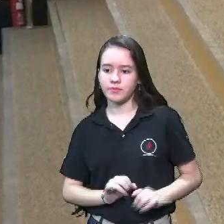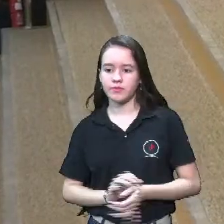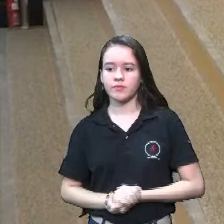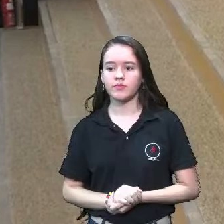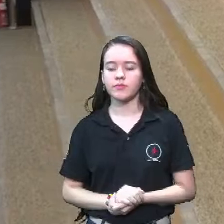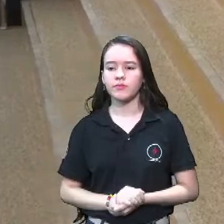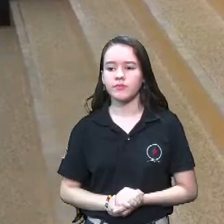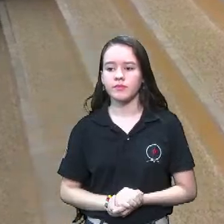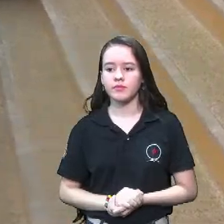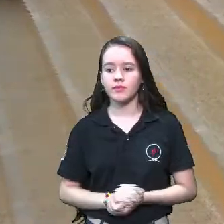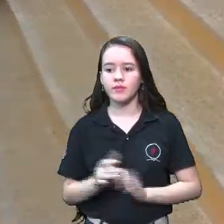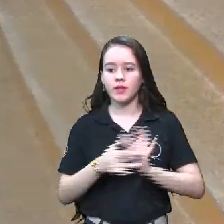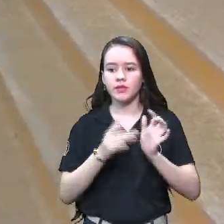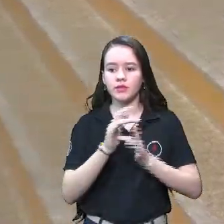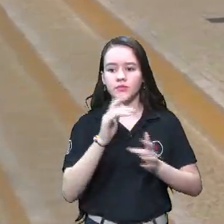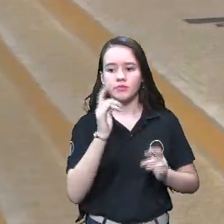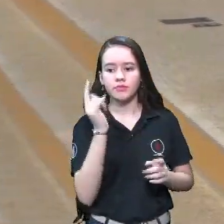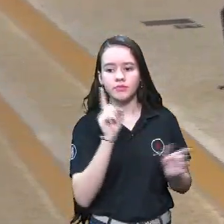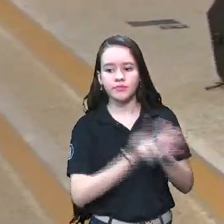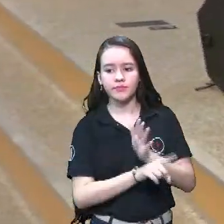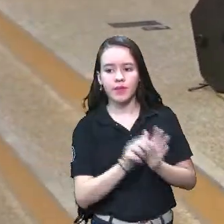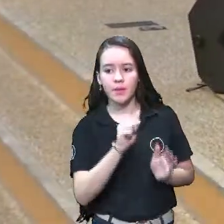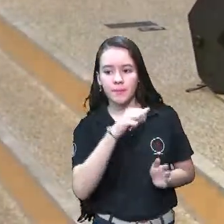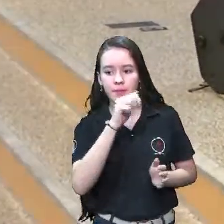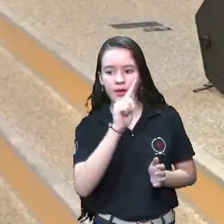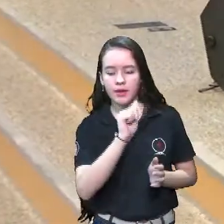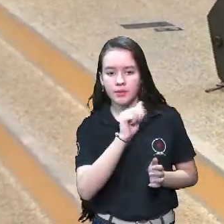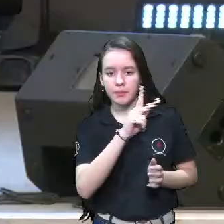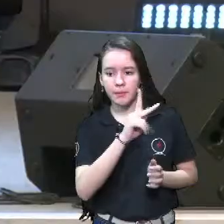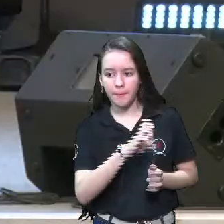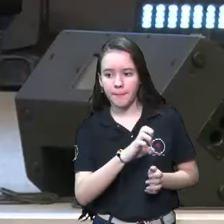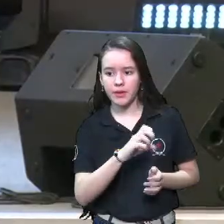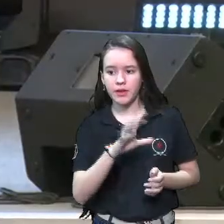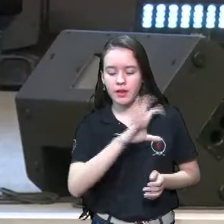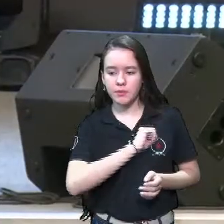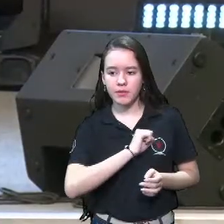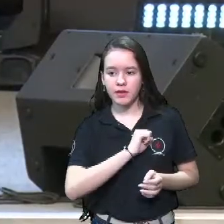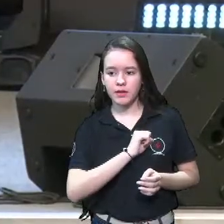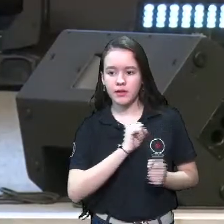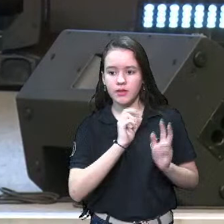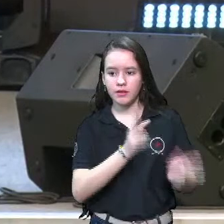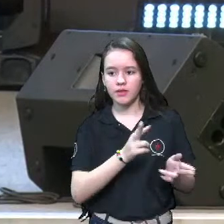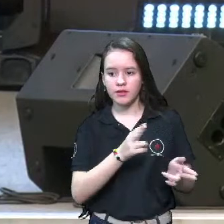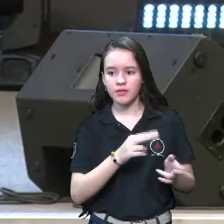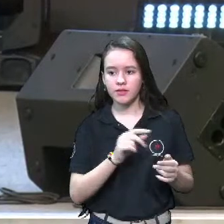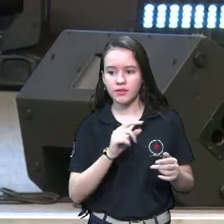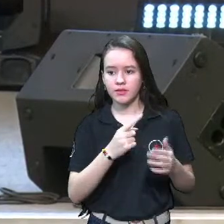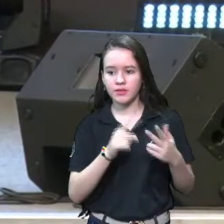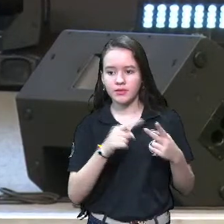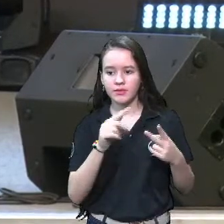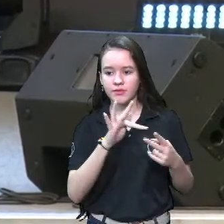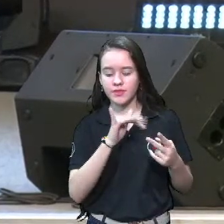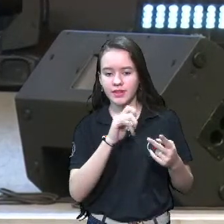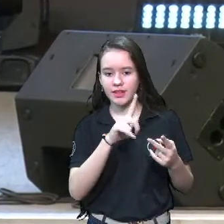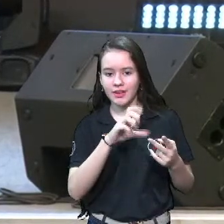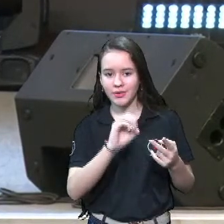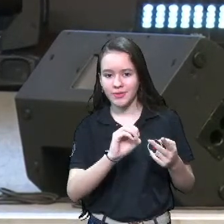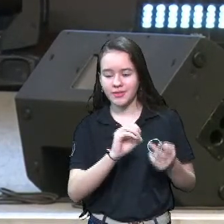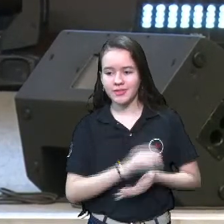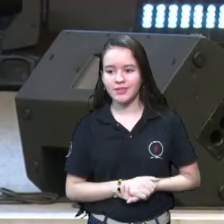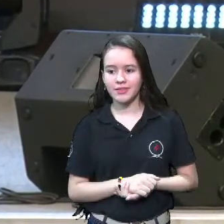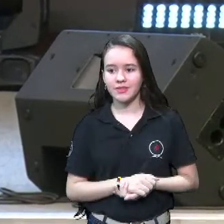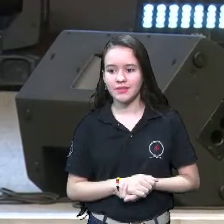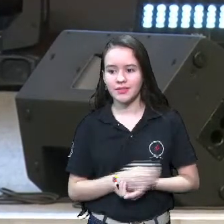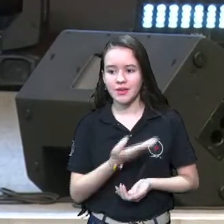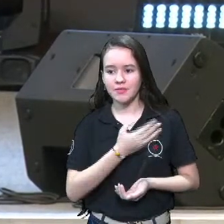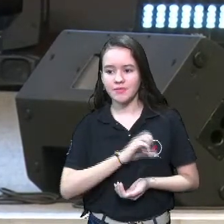você me ama? Ele está falando: você me ágape, você me ama como eu te amo. E Pedro está respondendo: eu te filéo, eu te amo como um amigo.